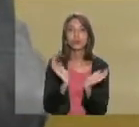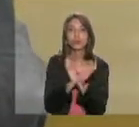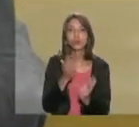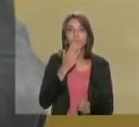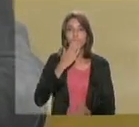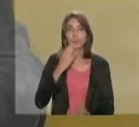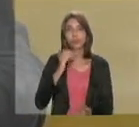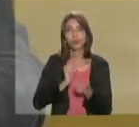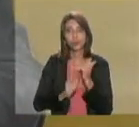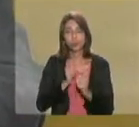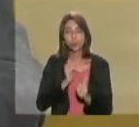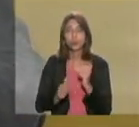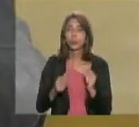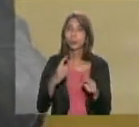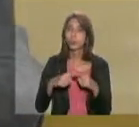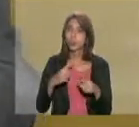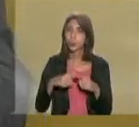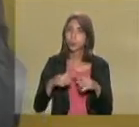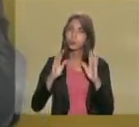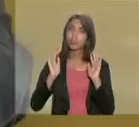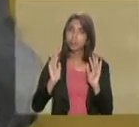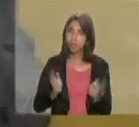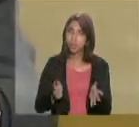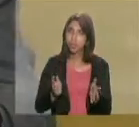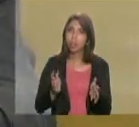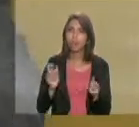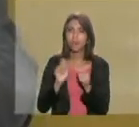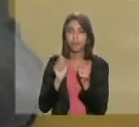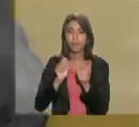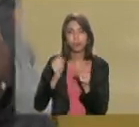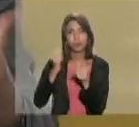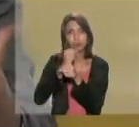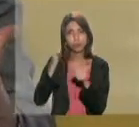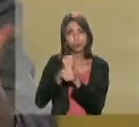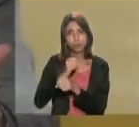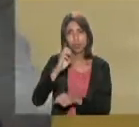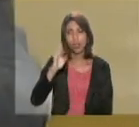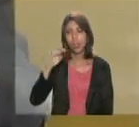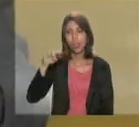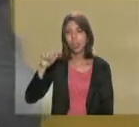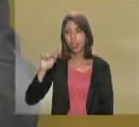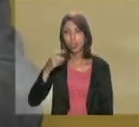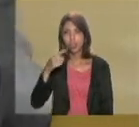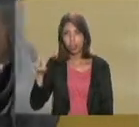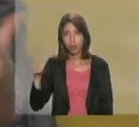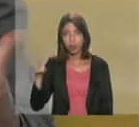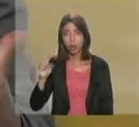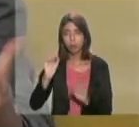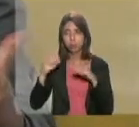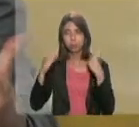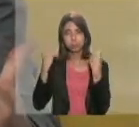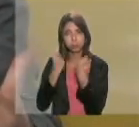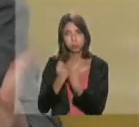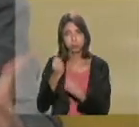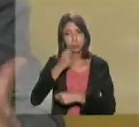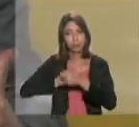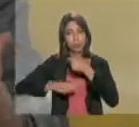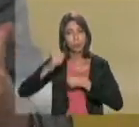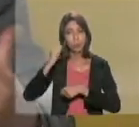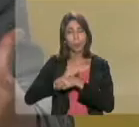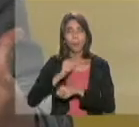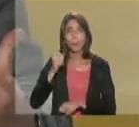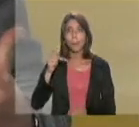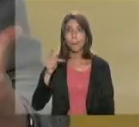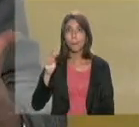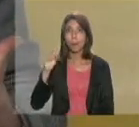nossos clubes, né? Porque já tinha se feito o Engenhão lá atrás para o Pan-Americano. Aí arrebenta